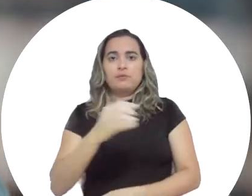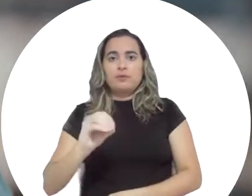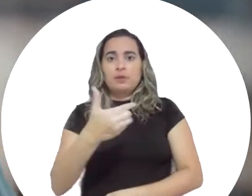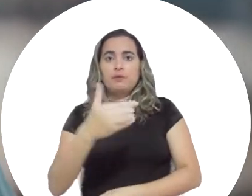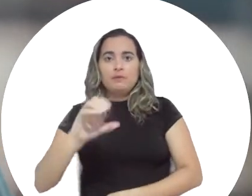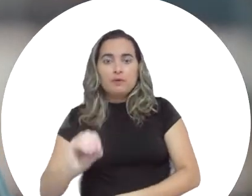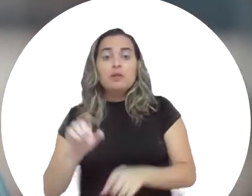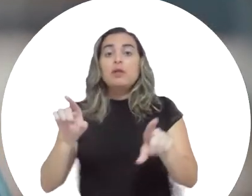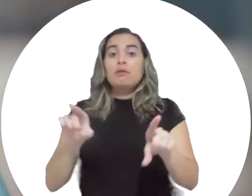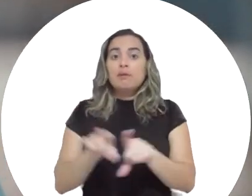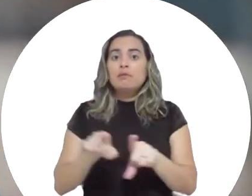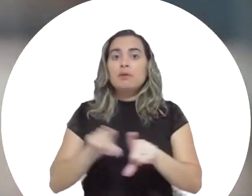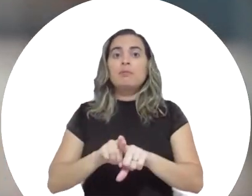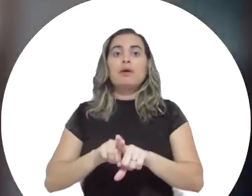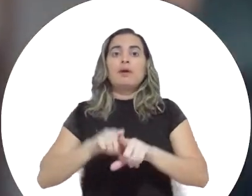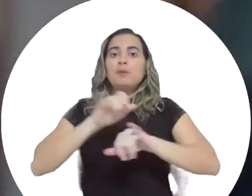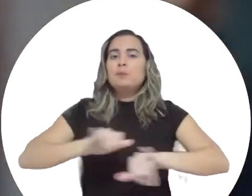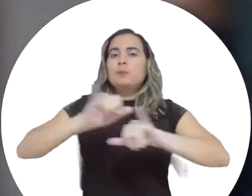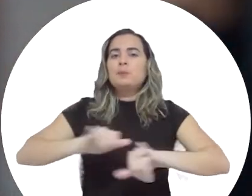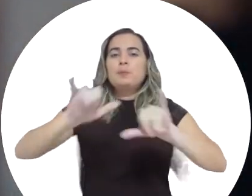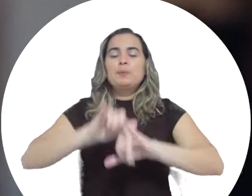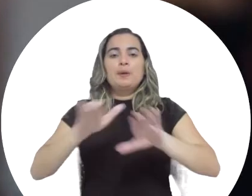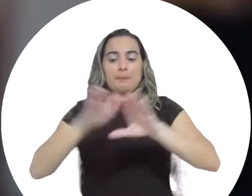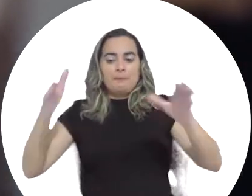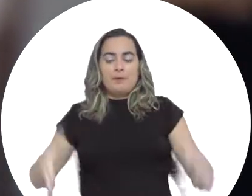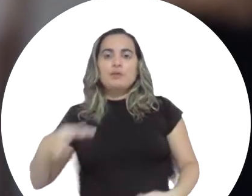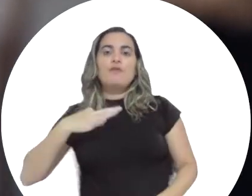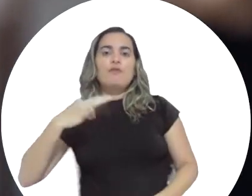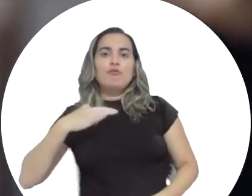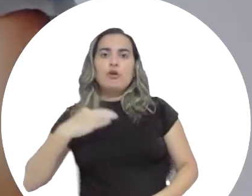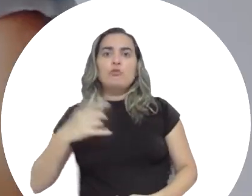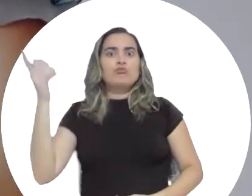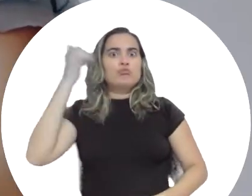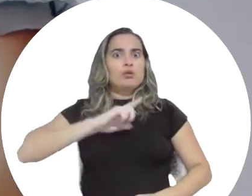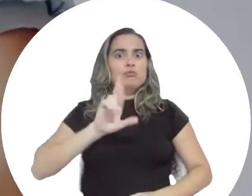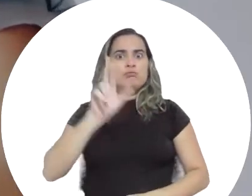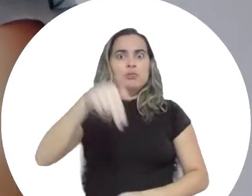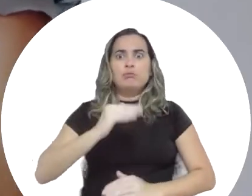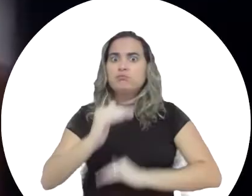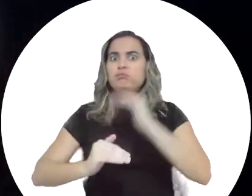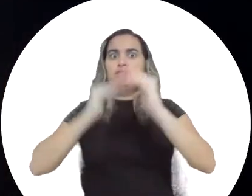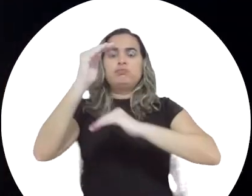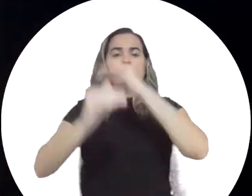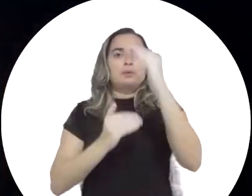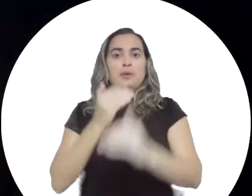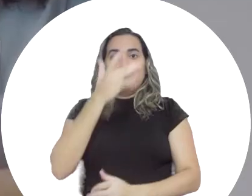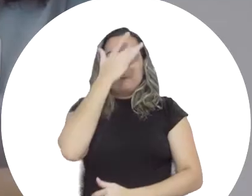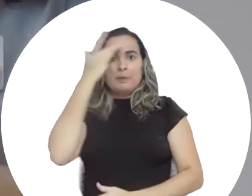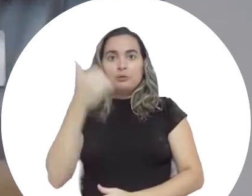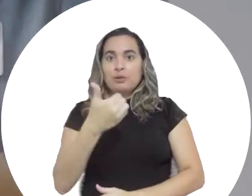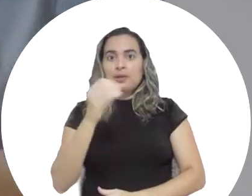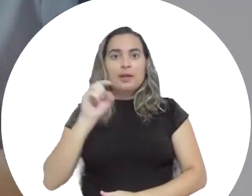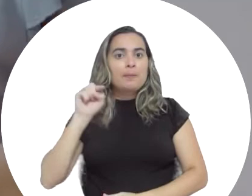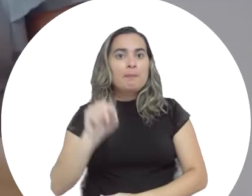que a campanha para o cadastramento de mesários voluntários bateu recorde no Rio Grande do Norte. Até agora, mais de 10 mil eleitores já